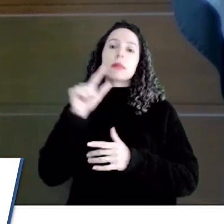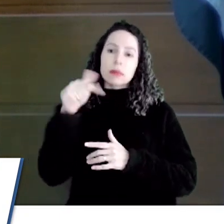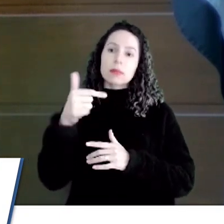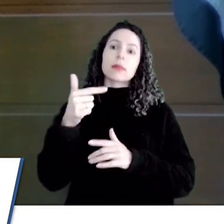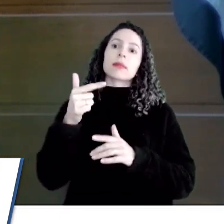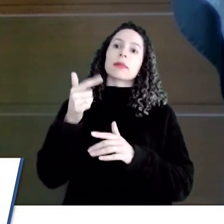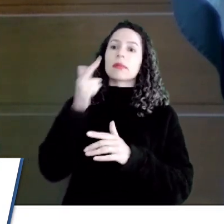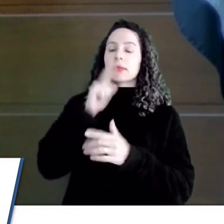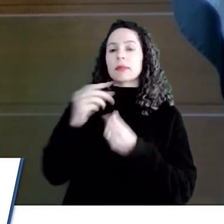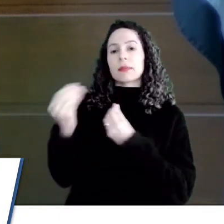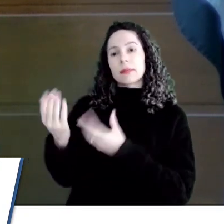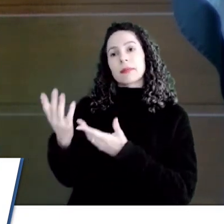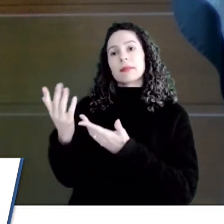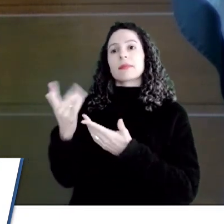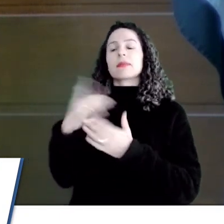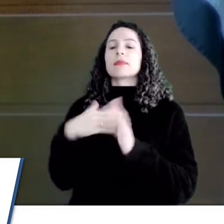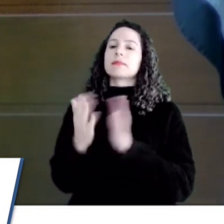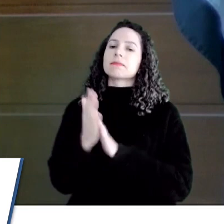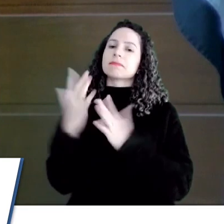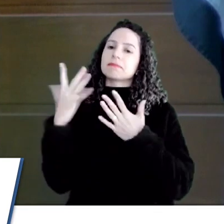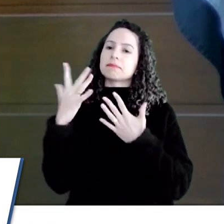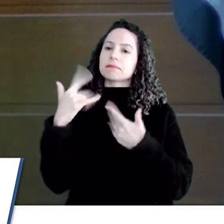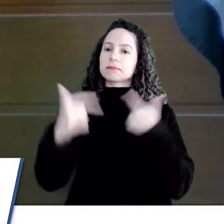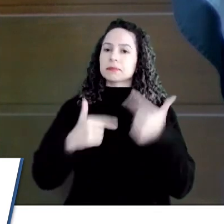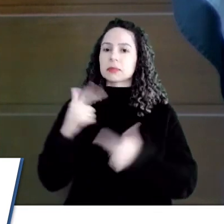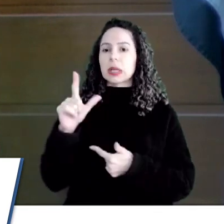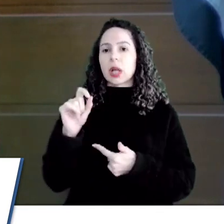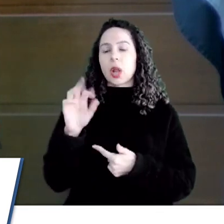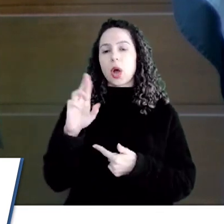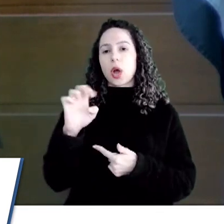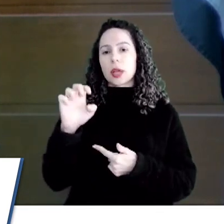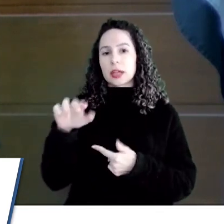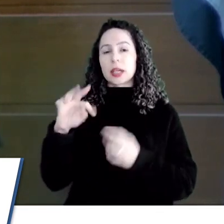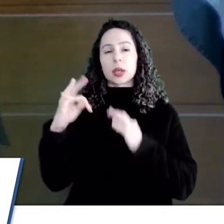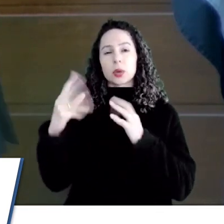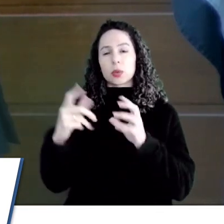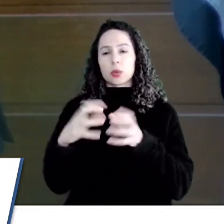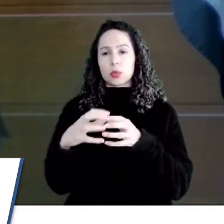ao trabalho lá da Loren e toda a sua equipe.